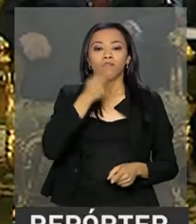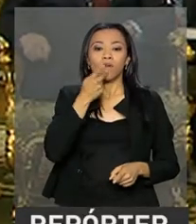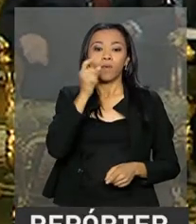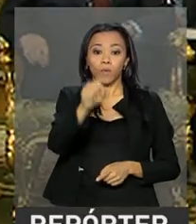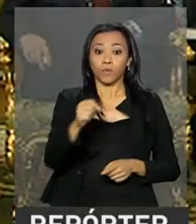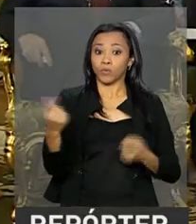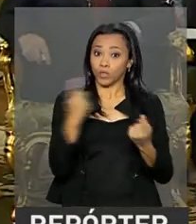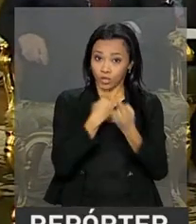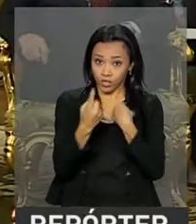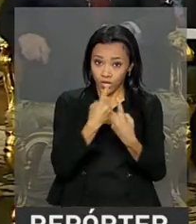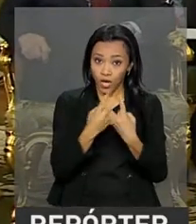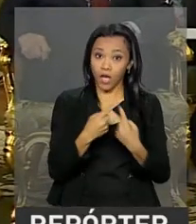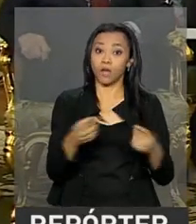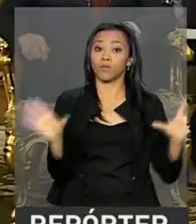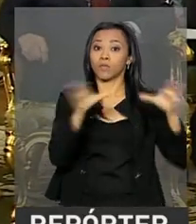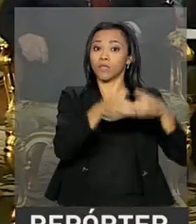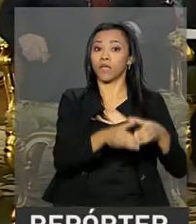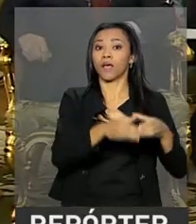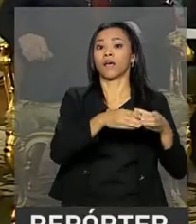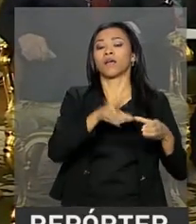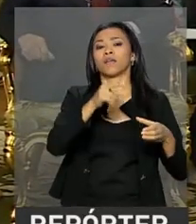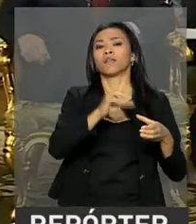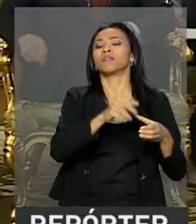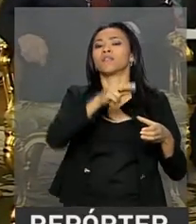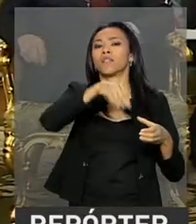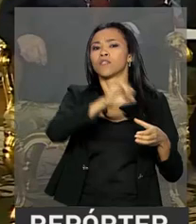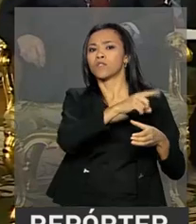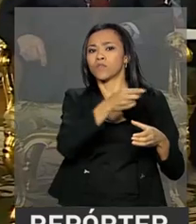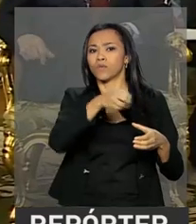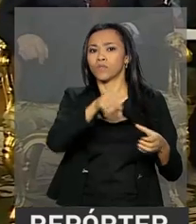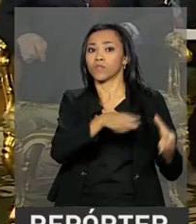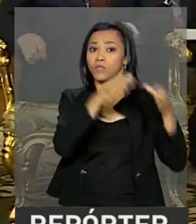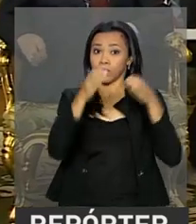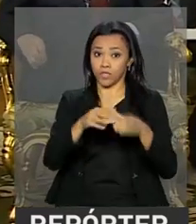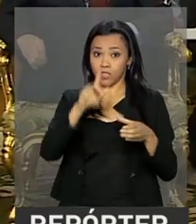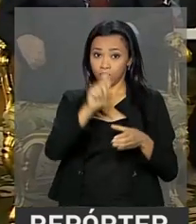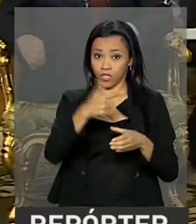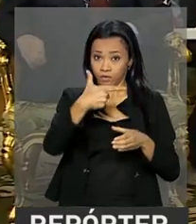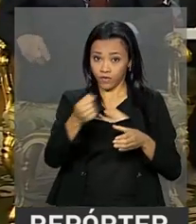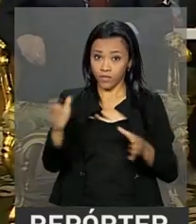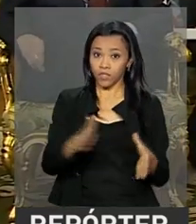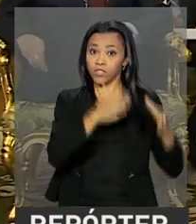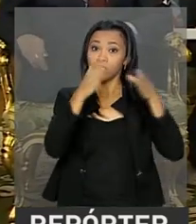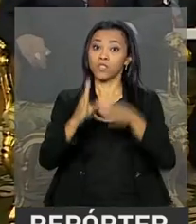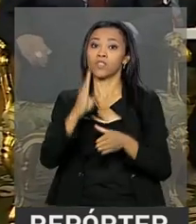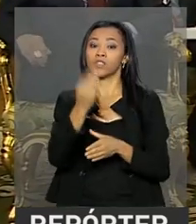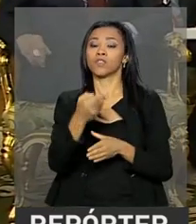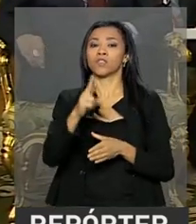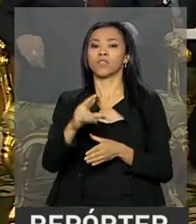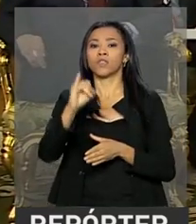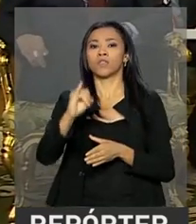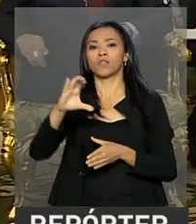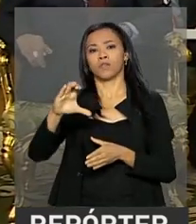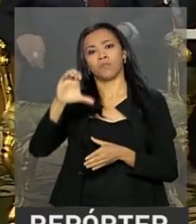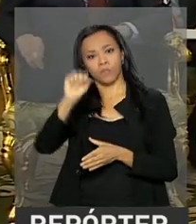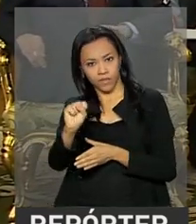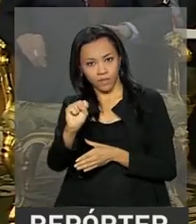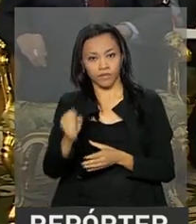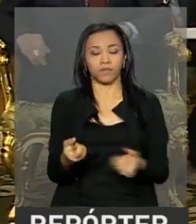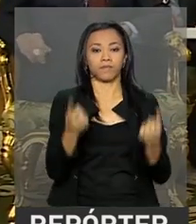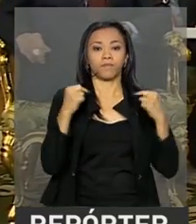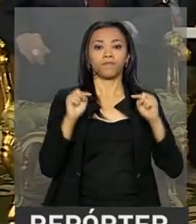dois países nas Nações Unidas, no G20, e no BRICS, grupo que inclui ainda China, África do Sul e